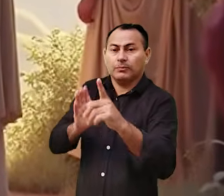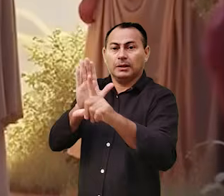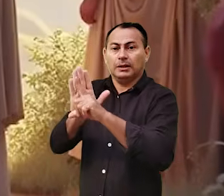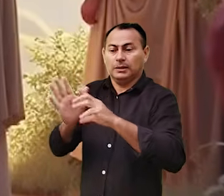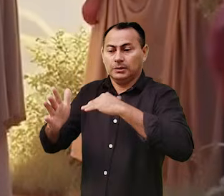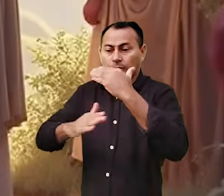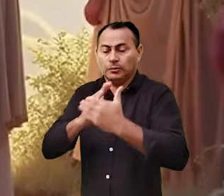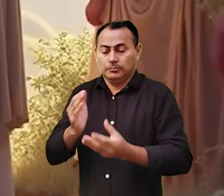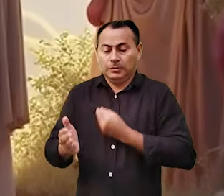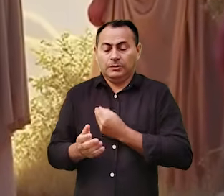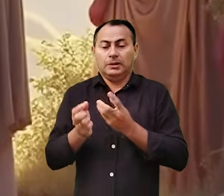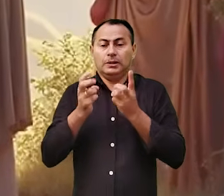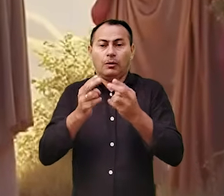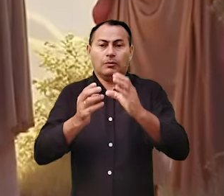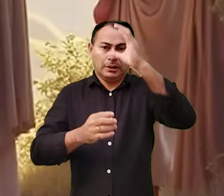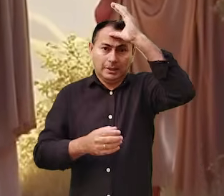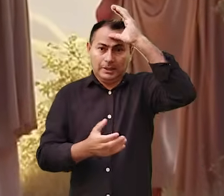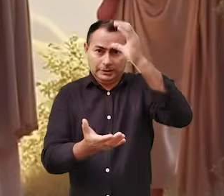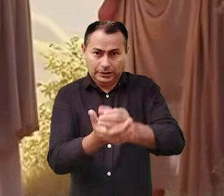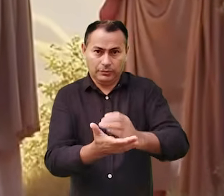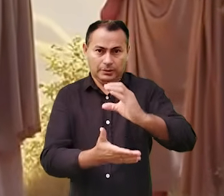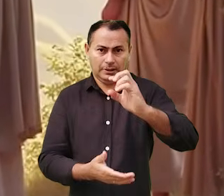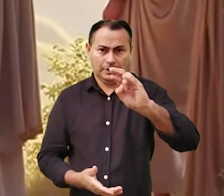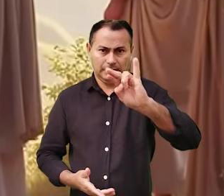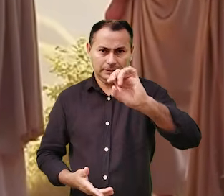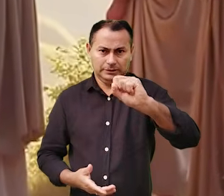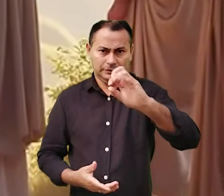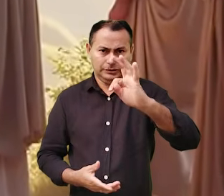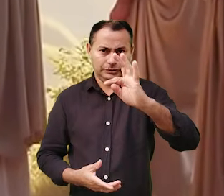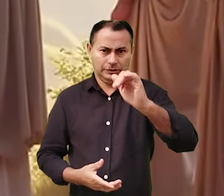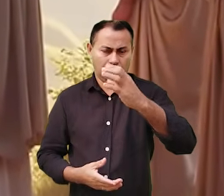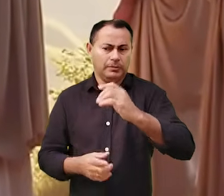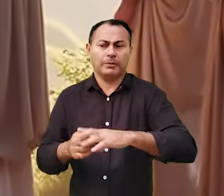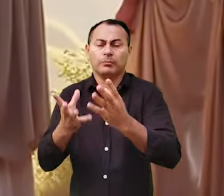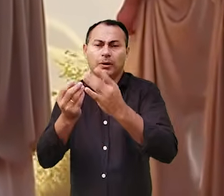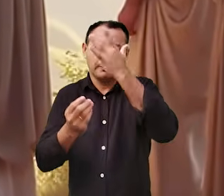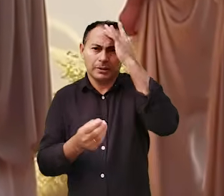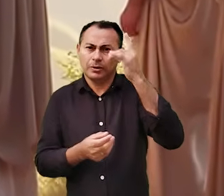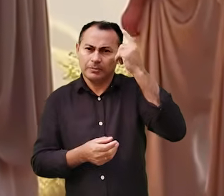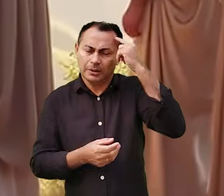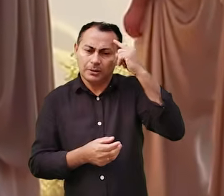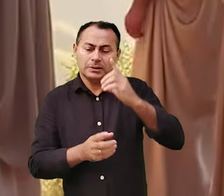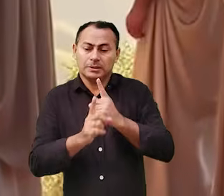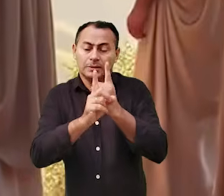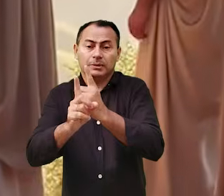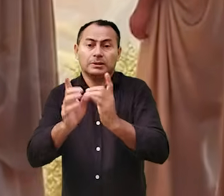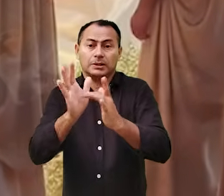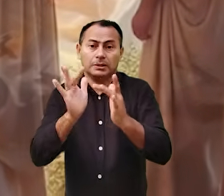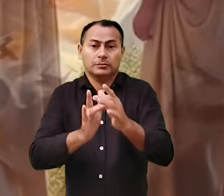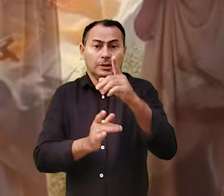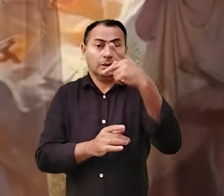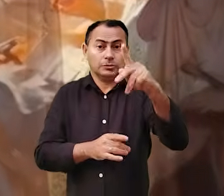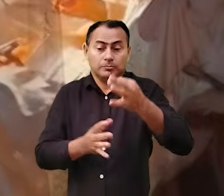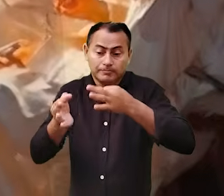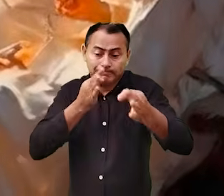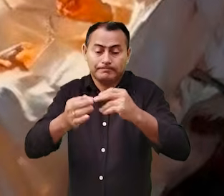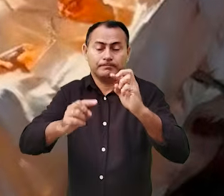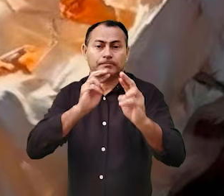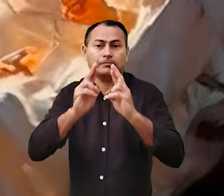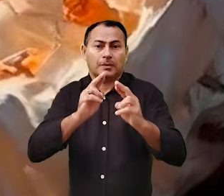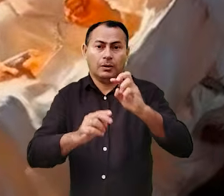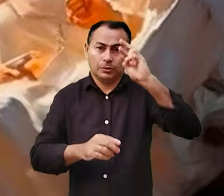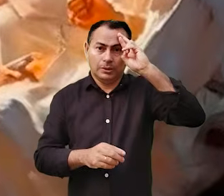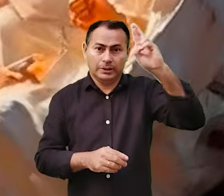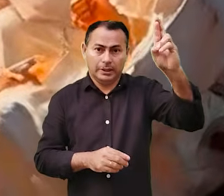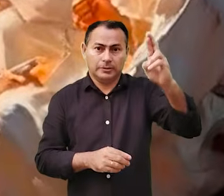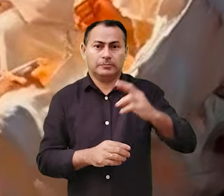criem leis para que todos vivam como cristãos. Só que tem muita gente pensando assim. Como discípulo de Cristo, sua atitude em